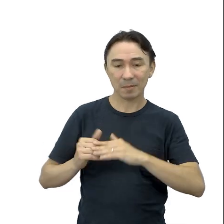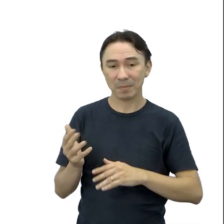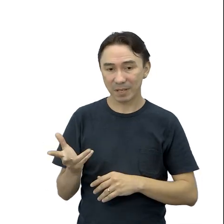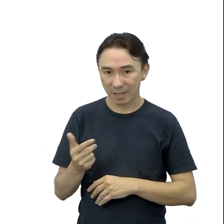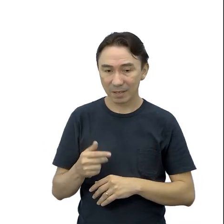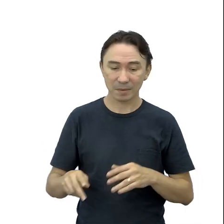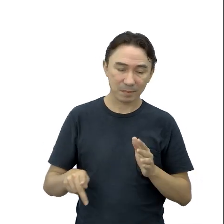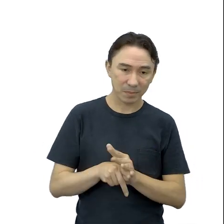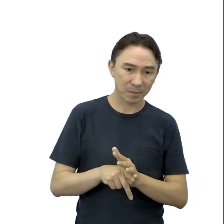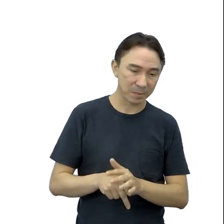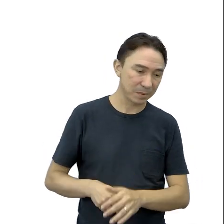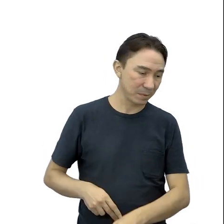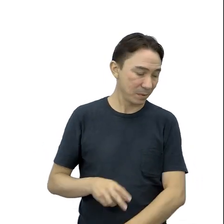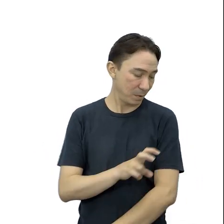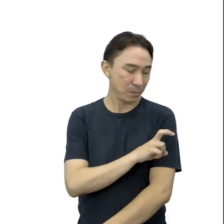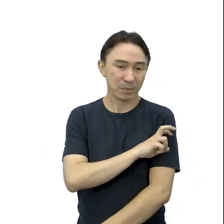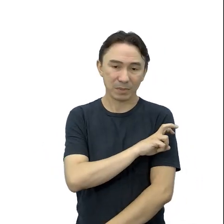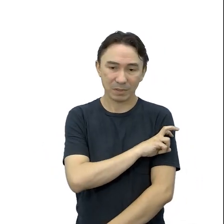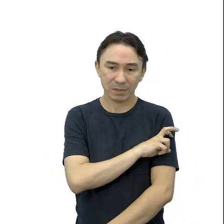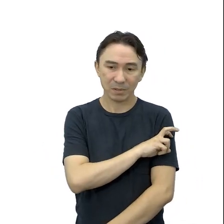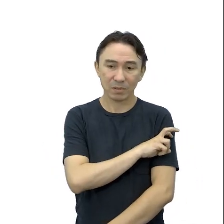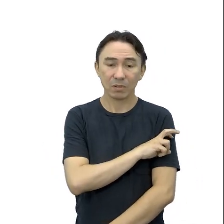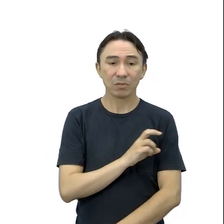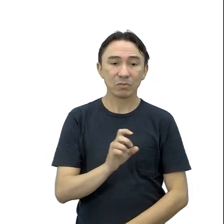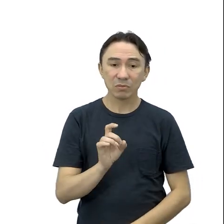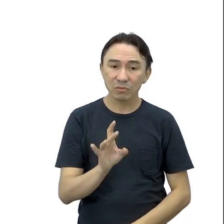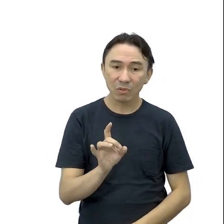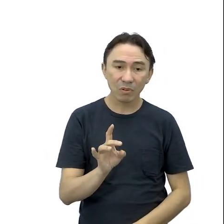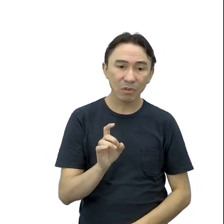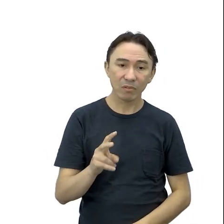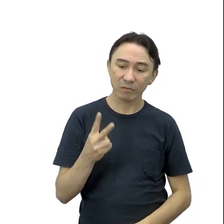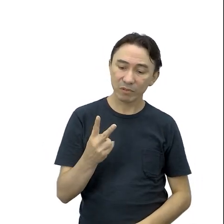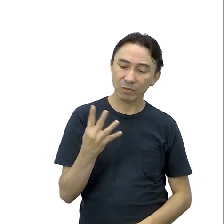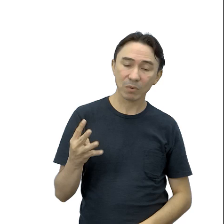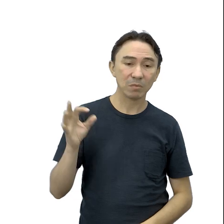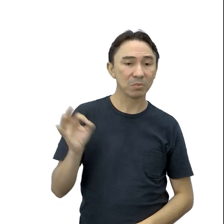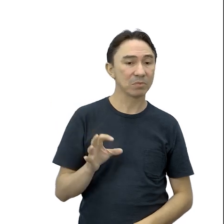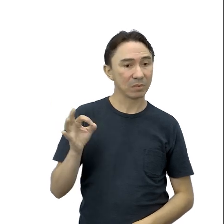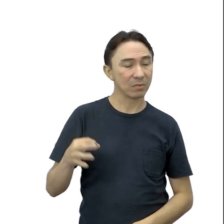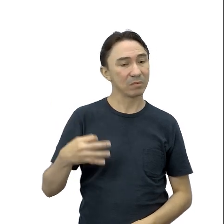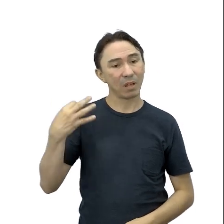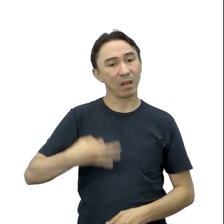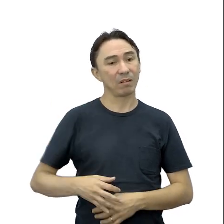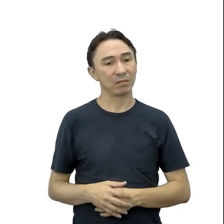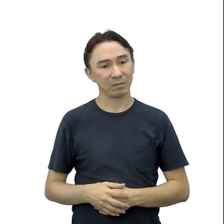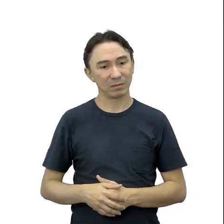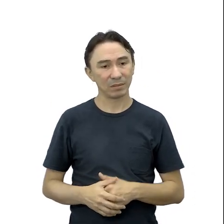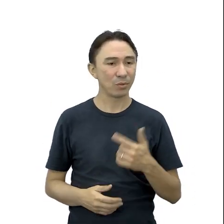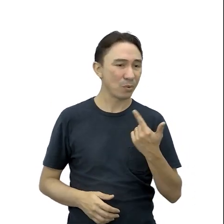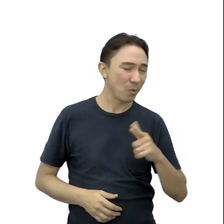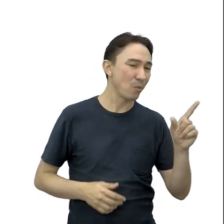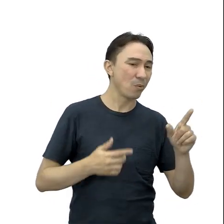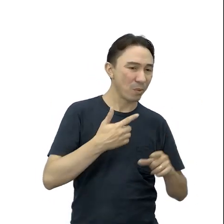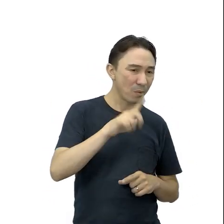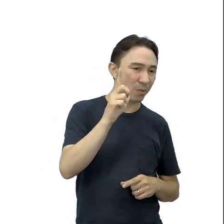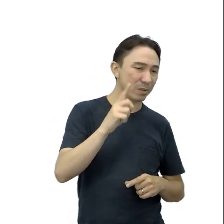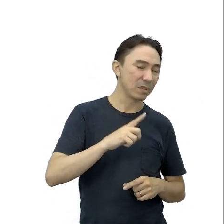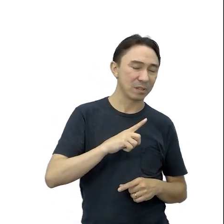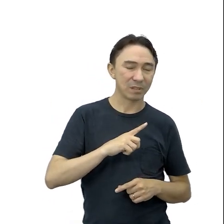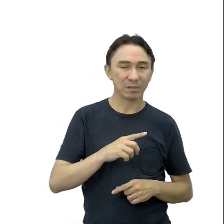está só tem 24% de acerto. Aqui a gente tem outras habilidades, mas aqui